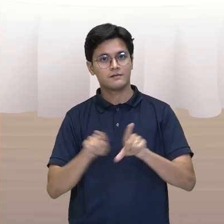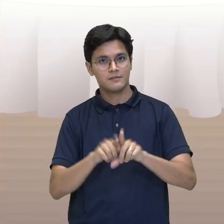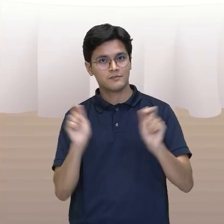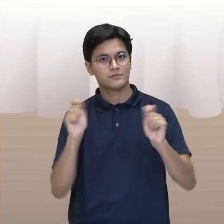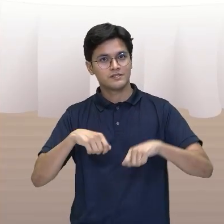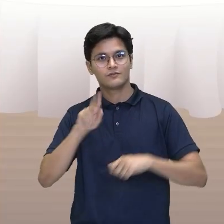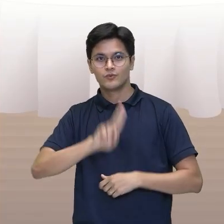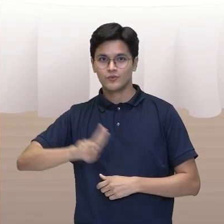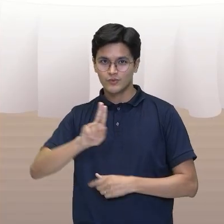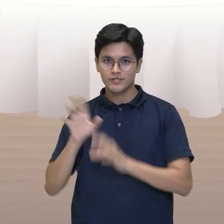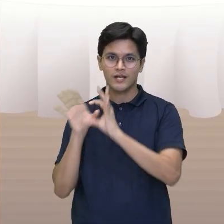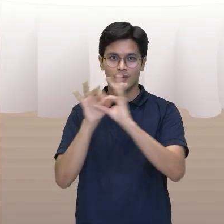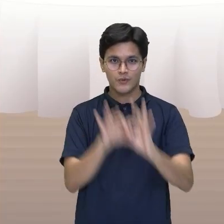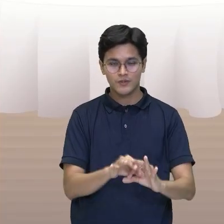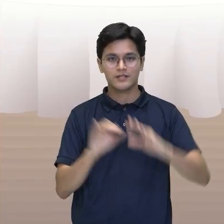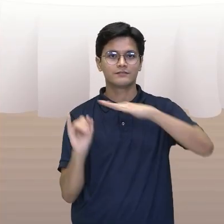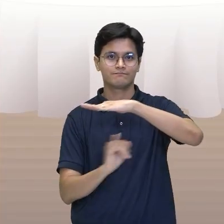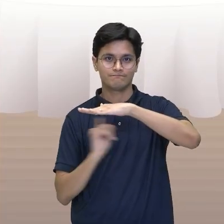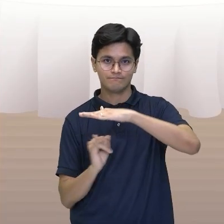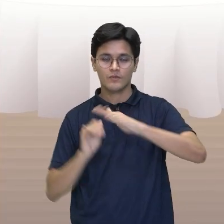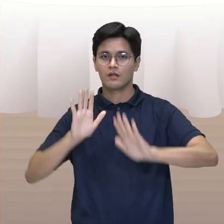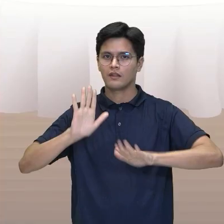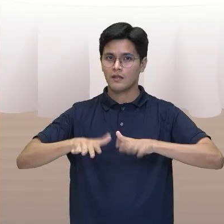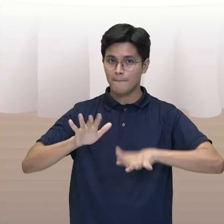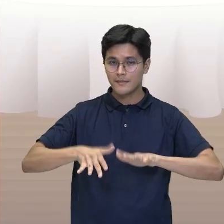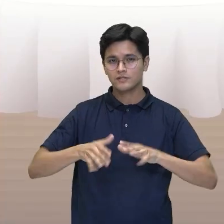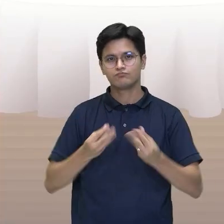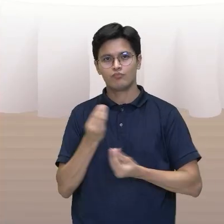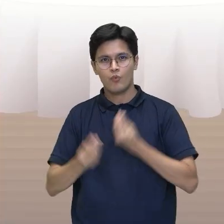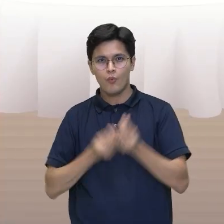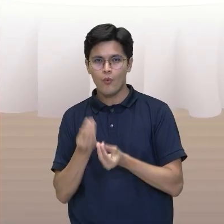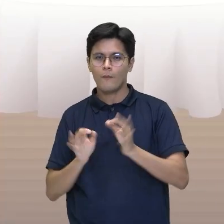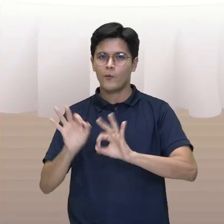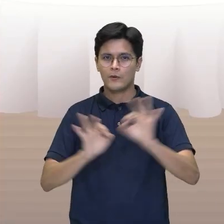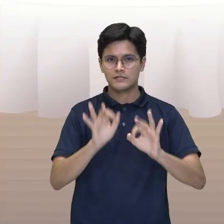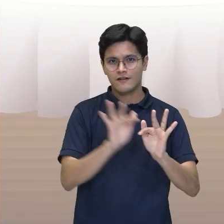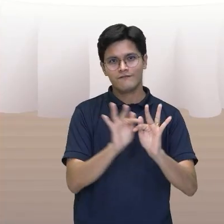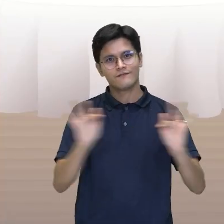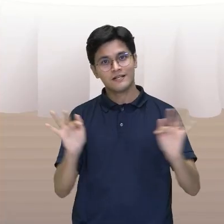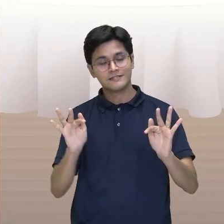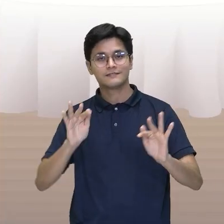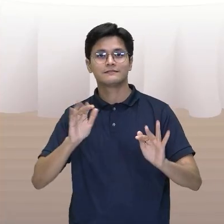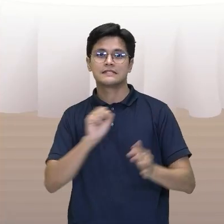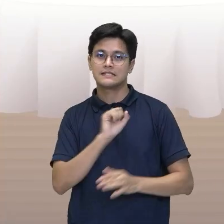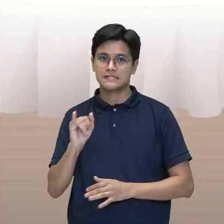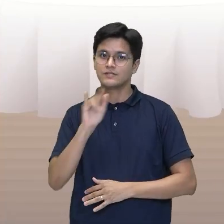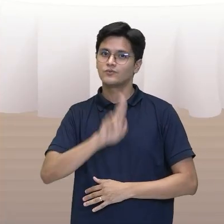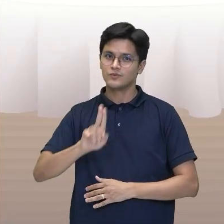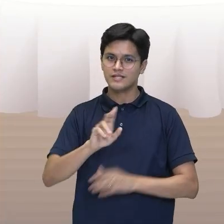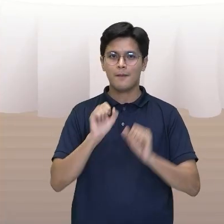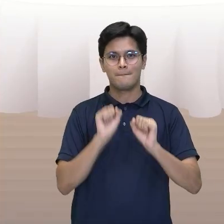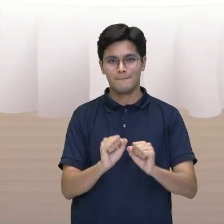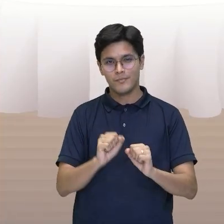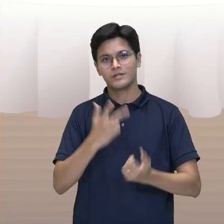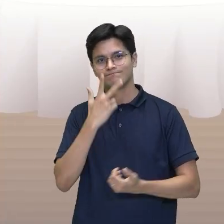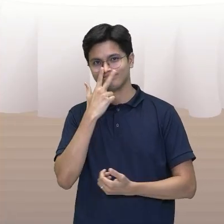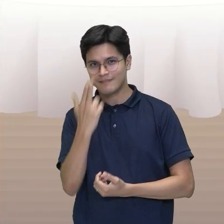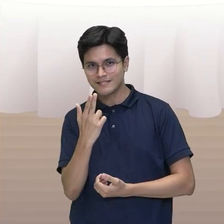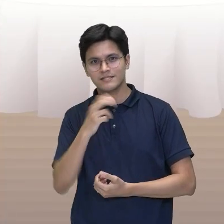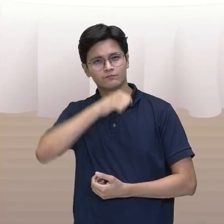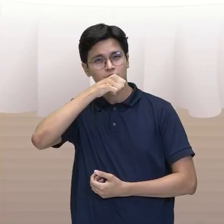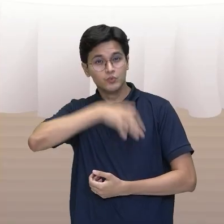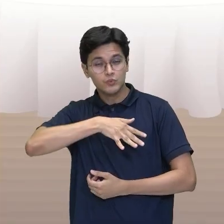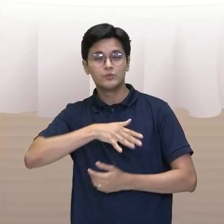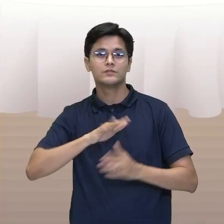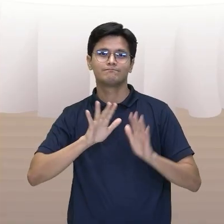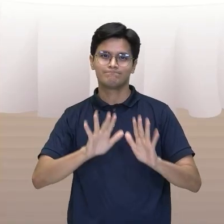com que eu falo, com que eu construo a minha frase, eu posso parecer um pouco rude. E não é isso que a gente quer. O que nós fizemos nesse pequeno diálogo? Vou